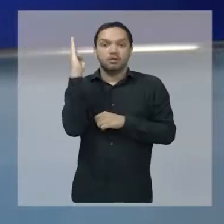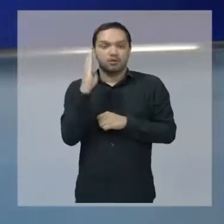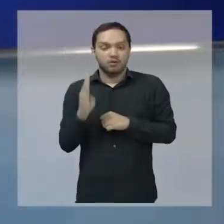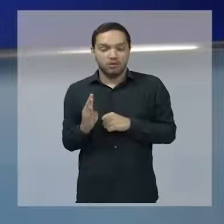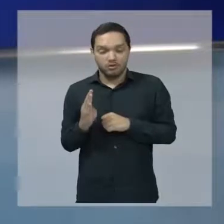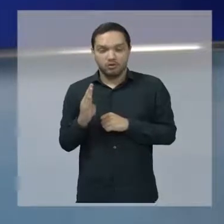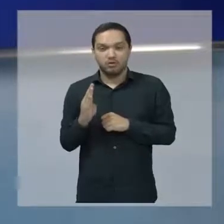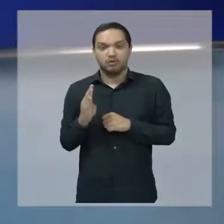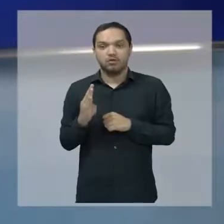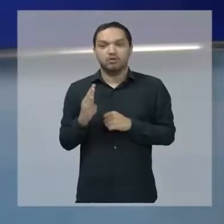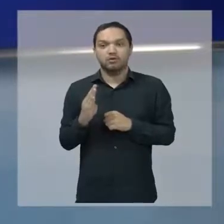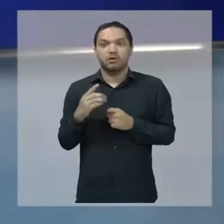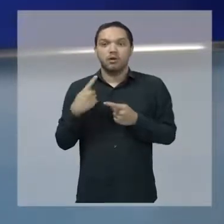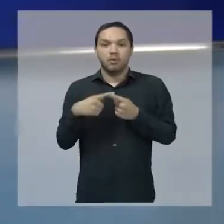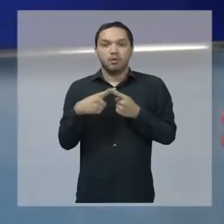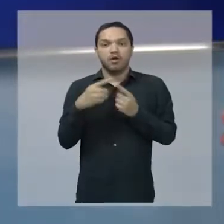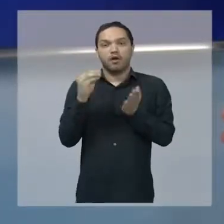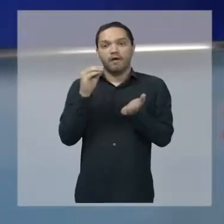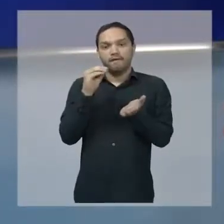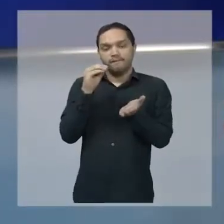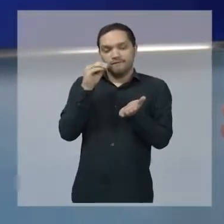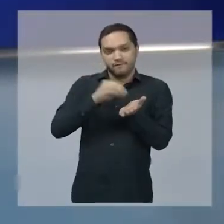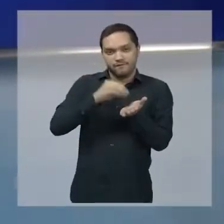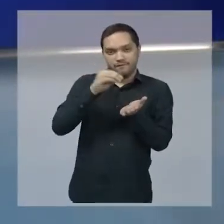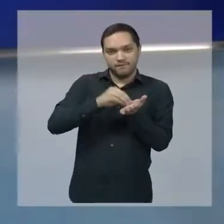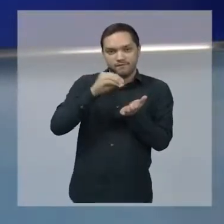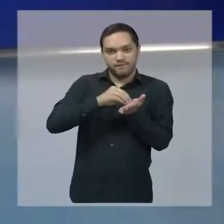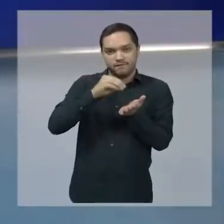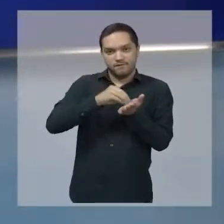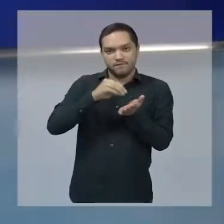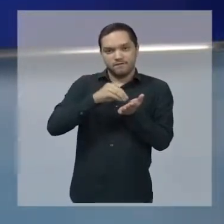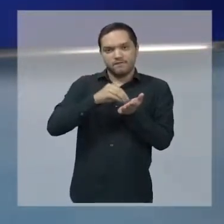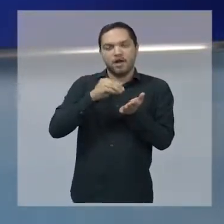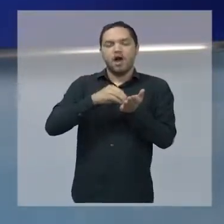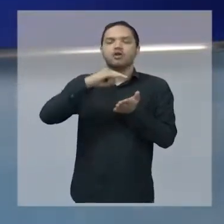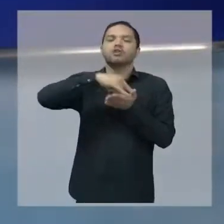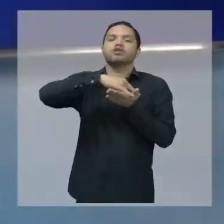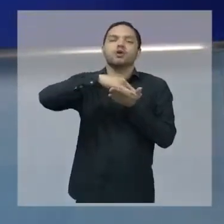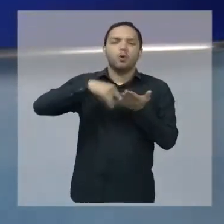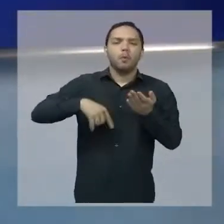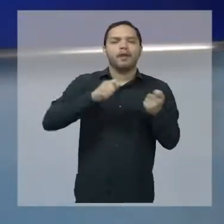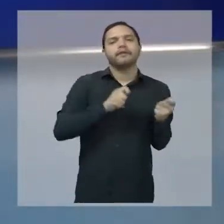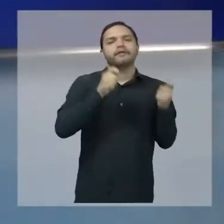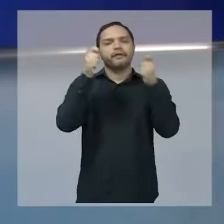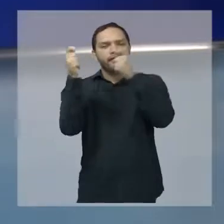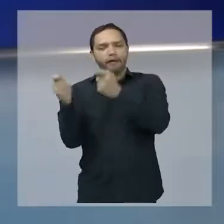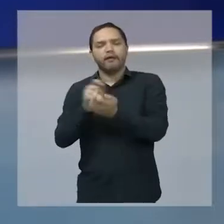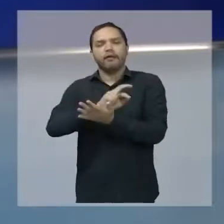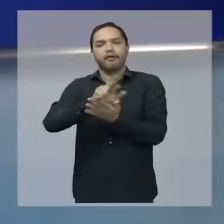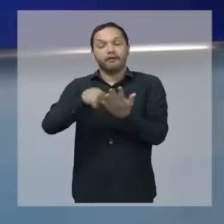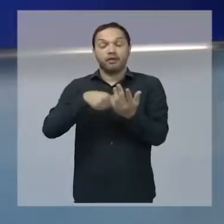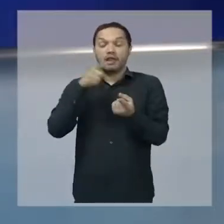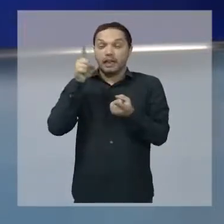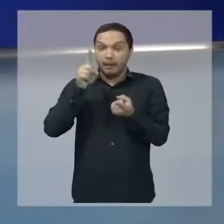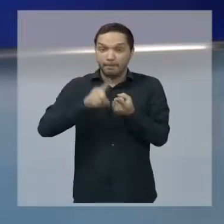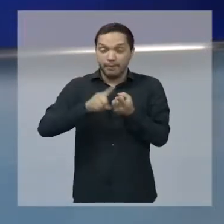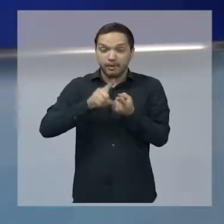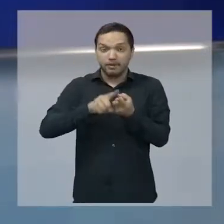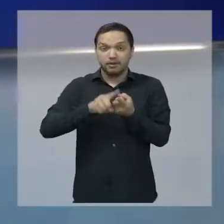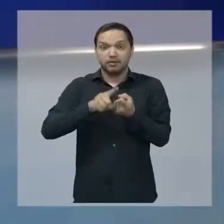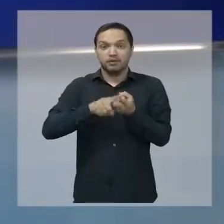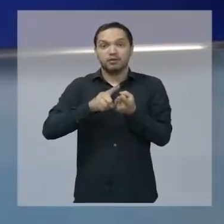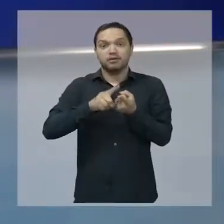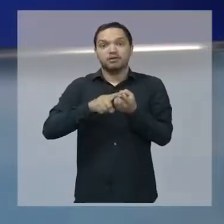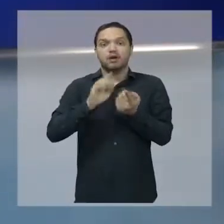de que o Brasil não só deixou de cumprir formalmente com aquela burocracia documental necessária, mas